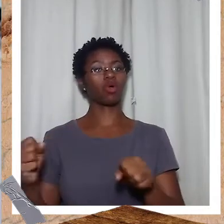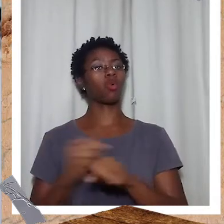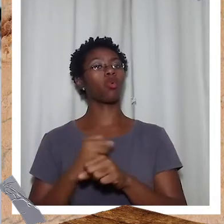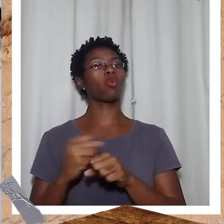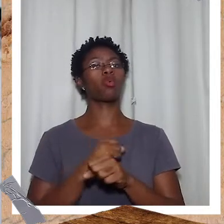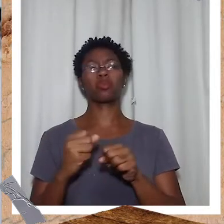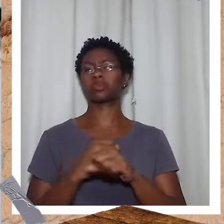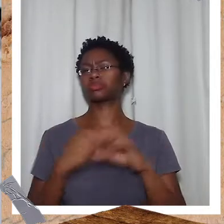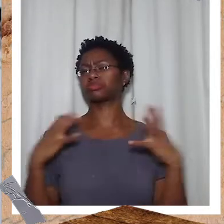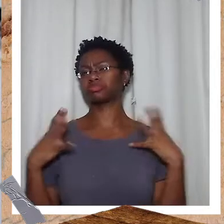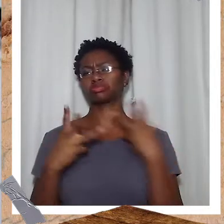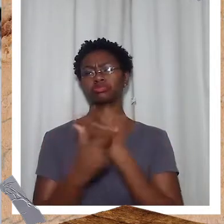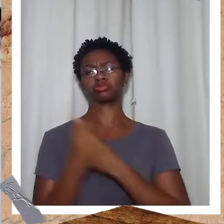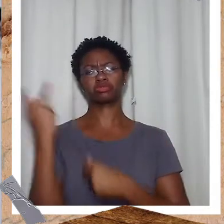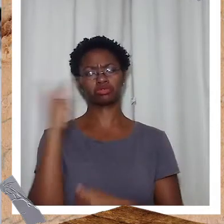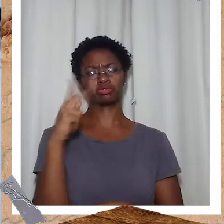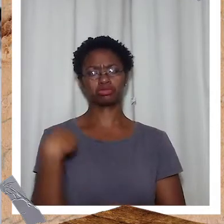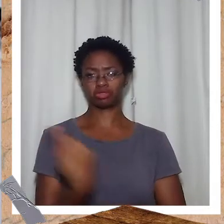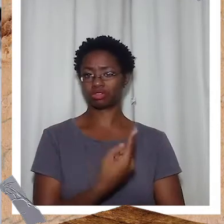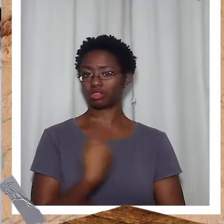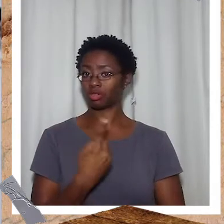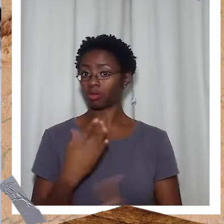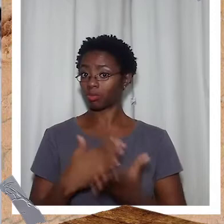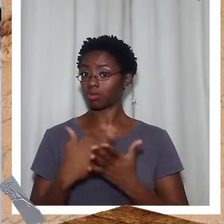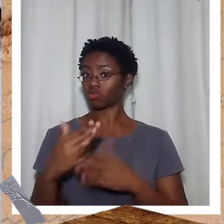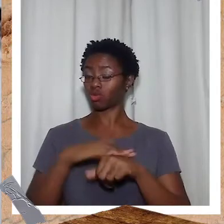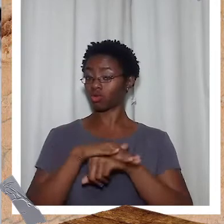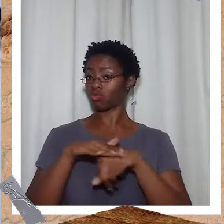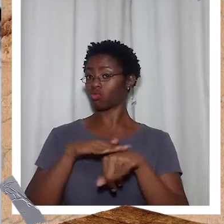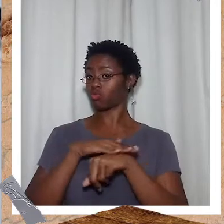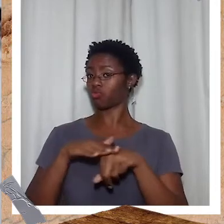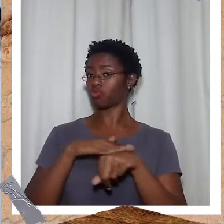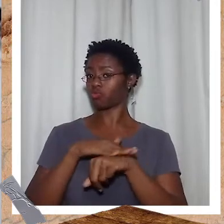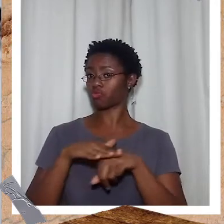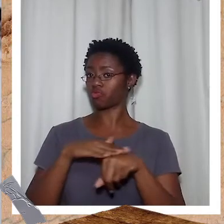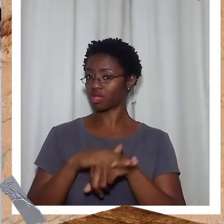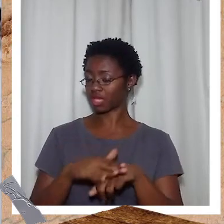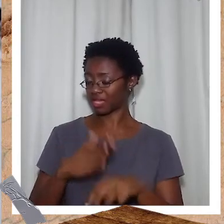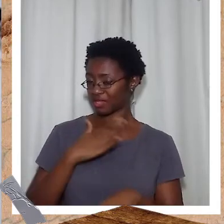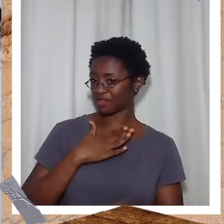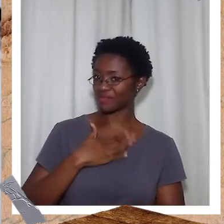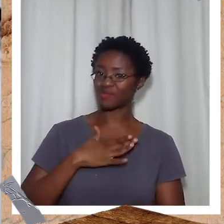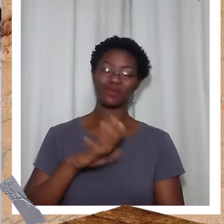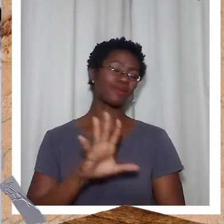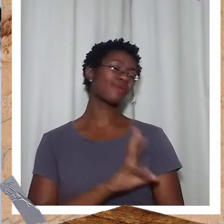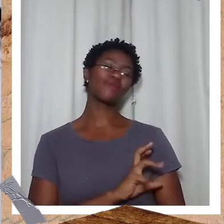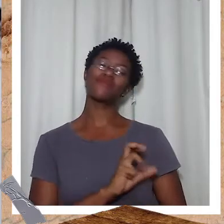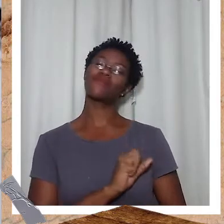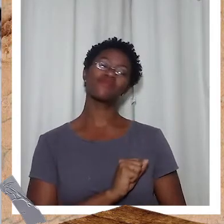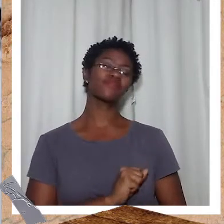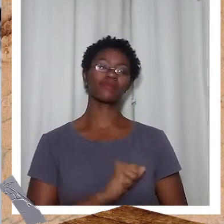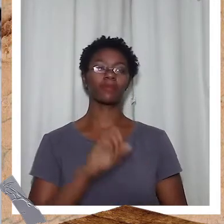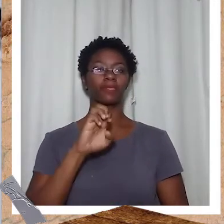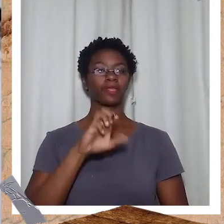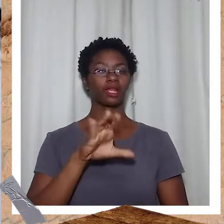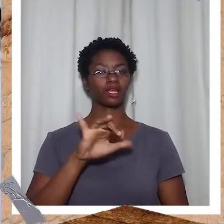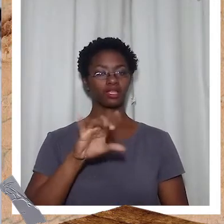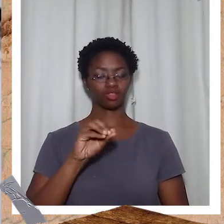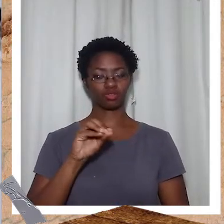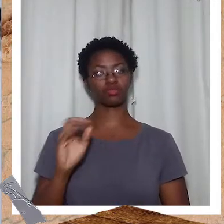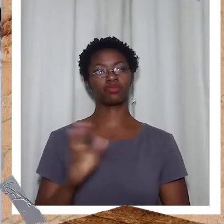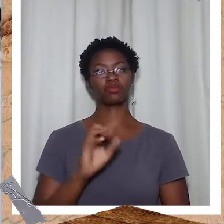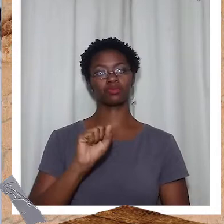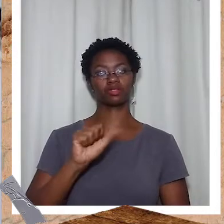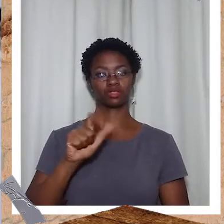nossa história. Ela começou numa conversa entre o meu eterno amor Écio Salles e a nossa